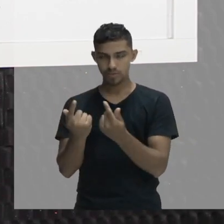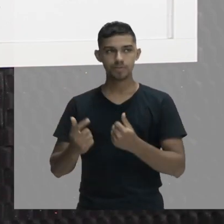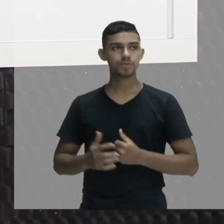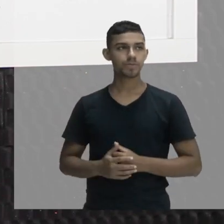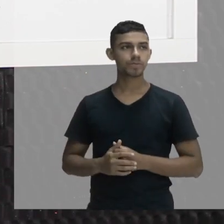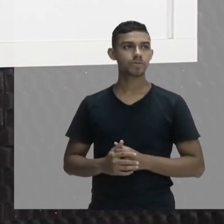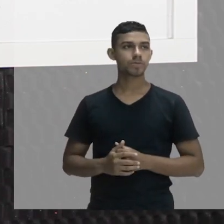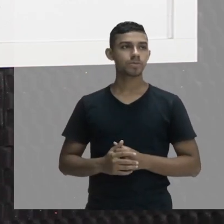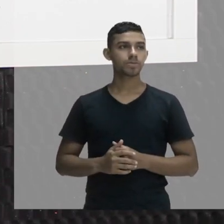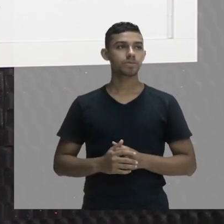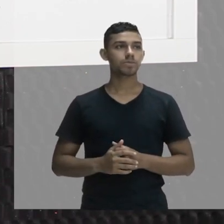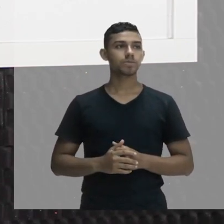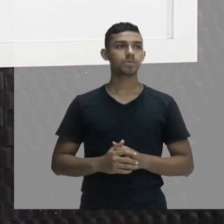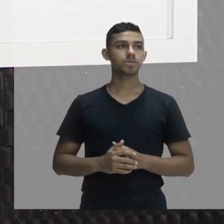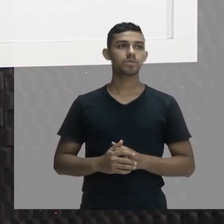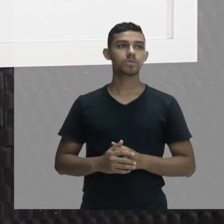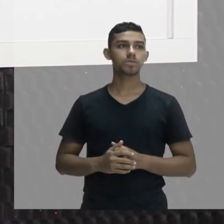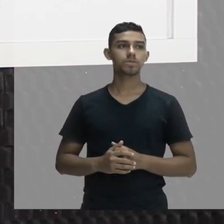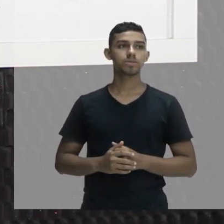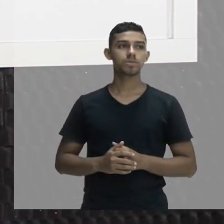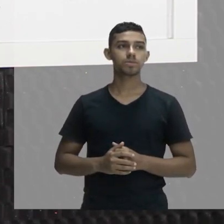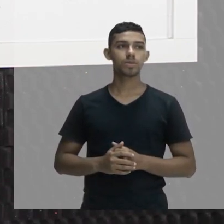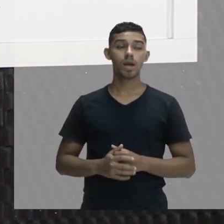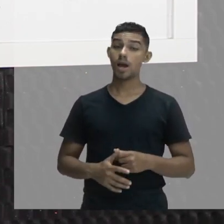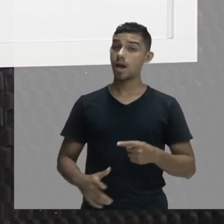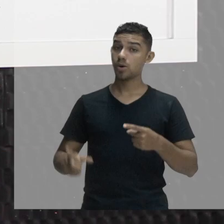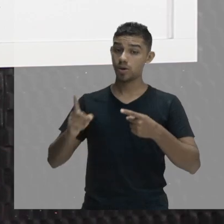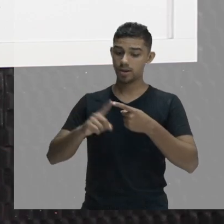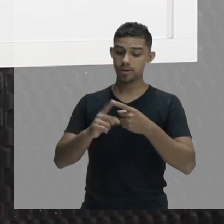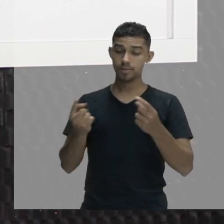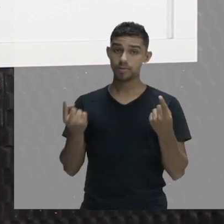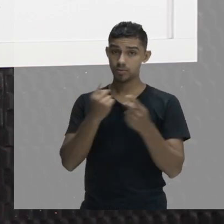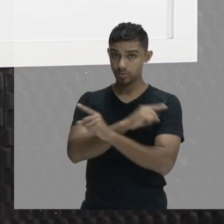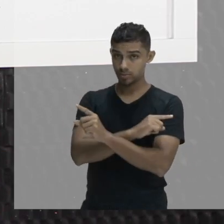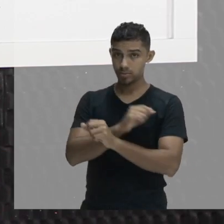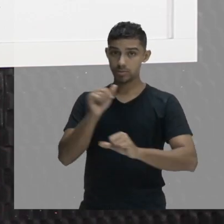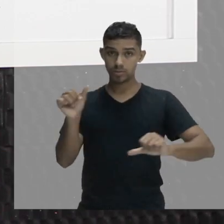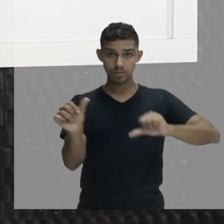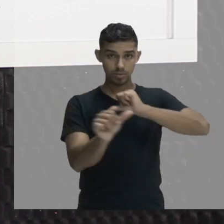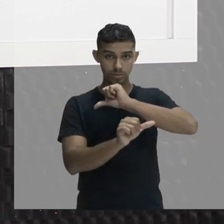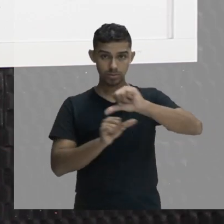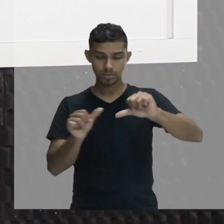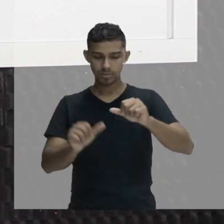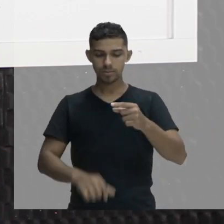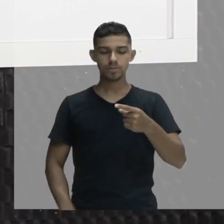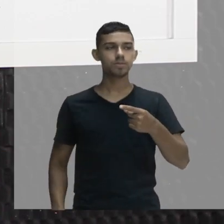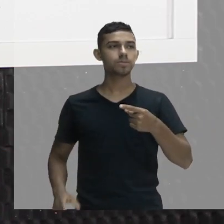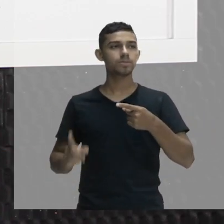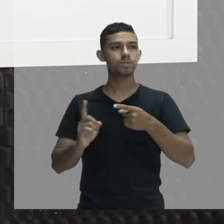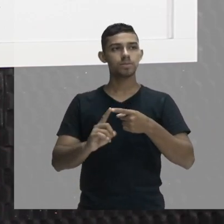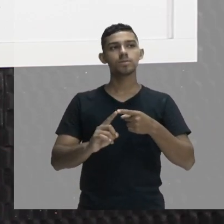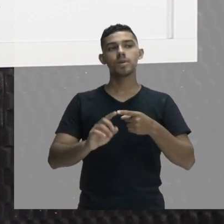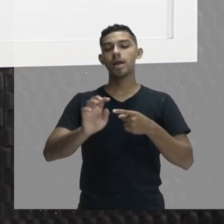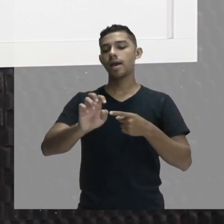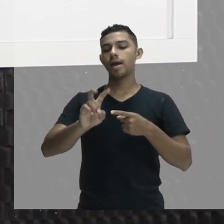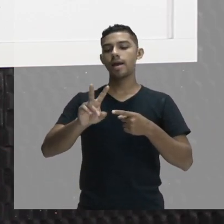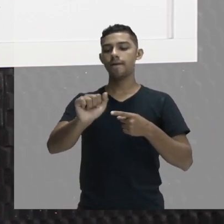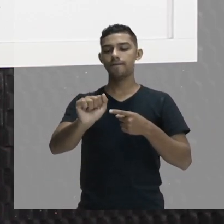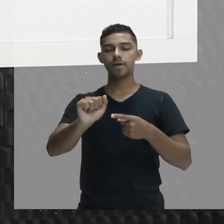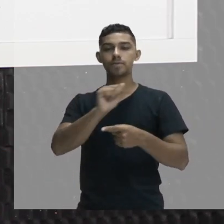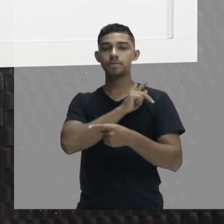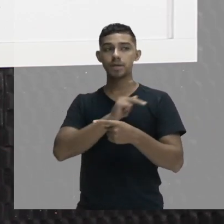grupo. Bom, esse grupo vai ter Eva como presidente, vai ter Ana como